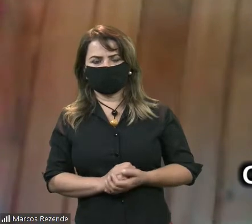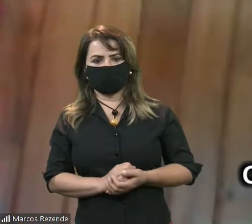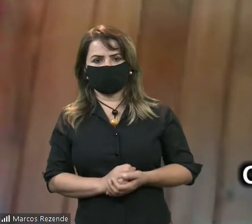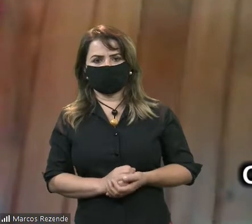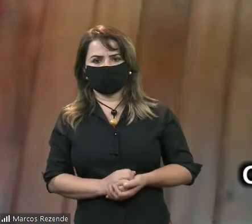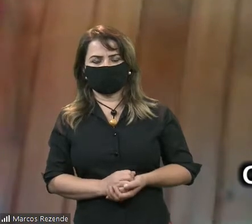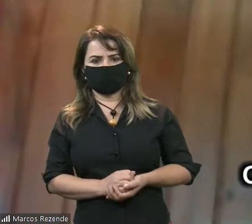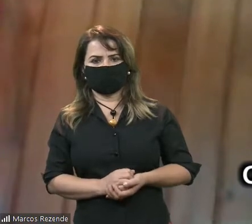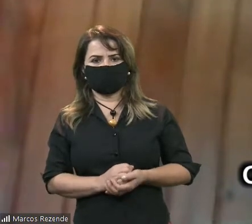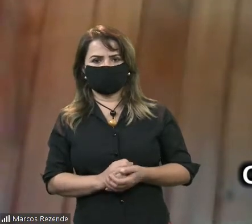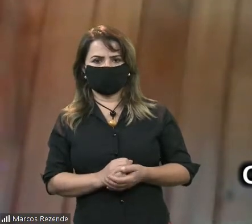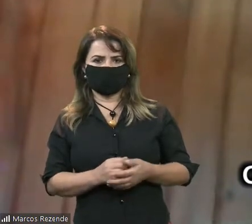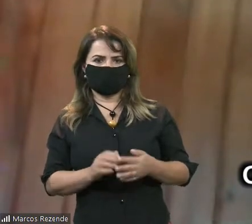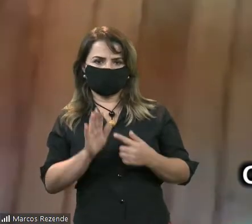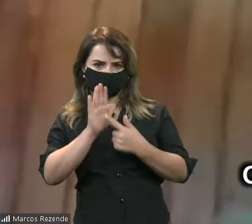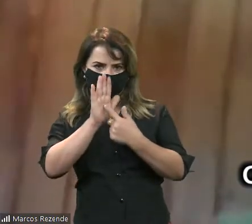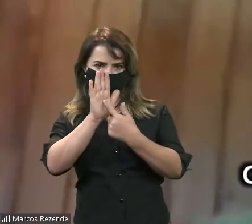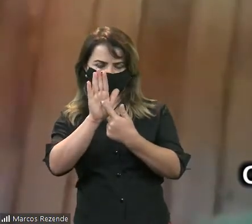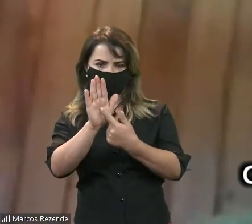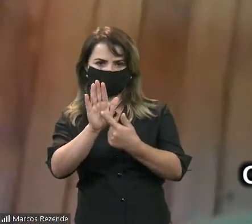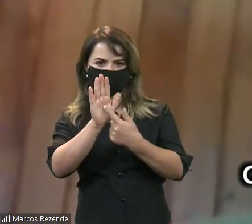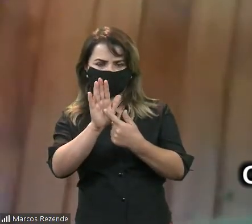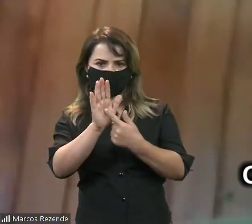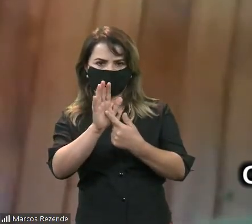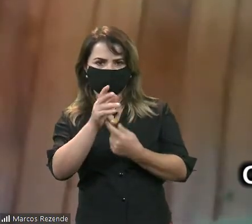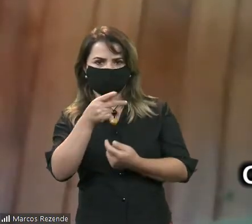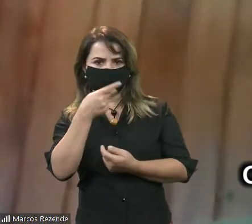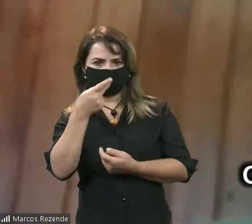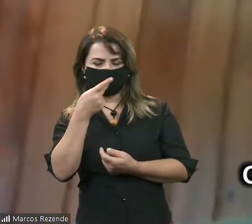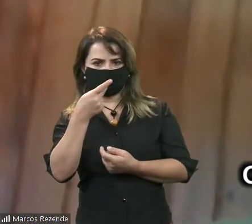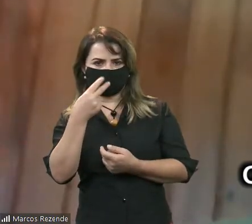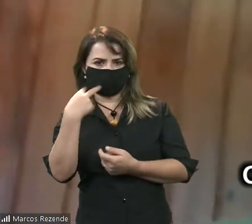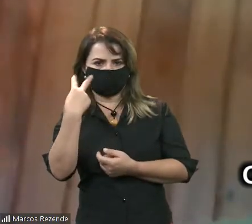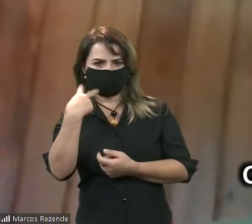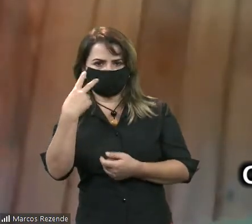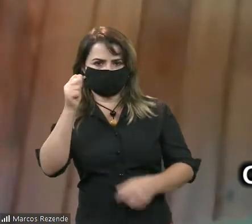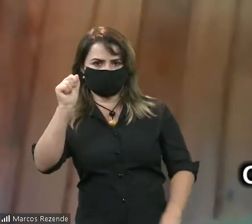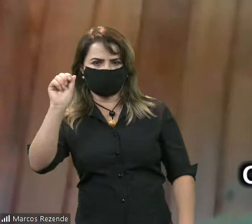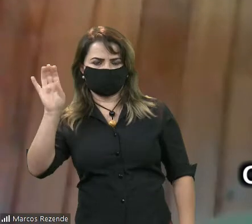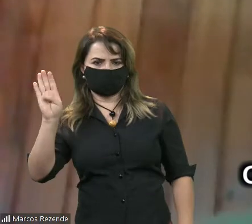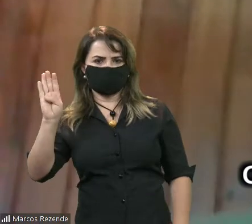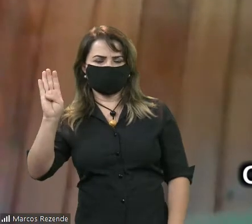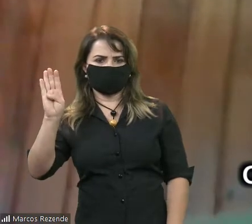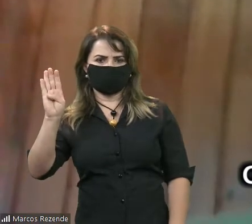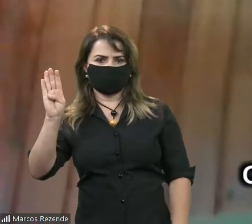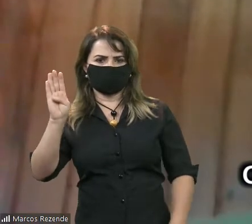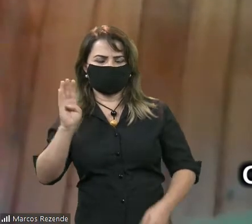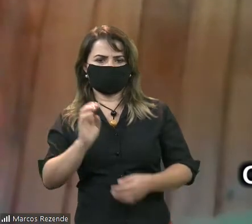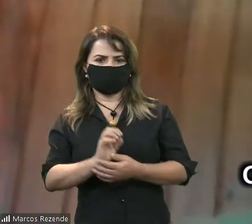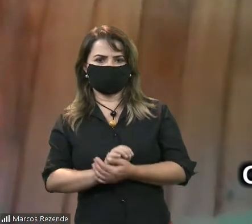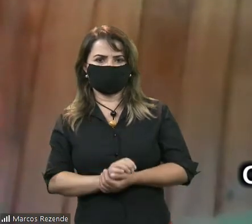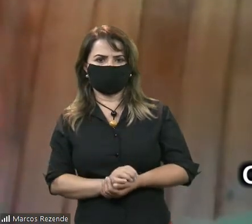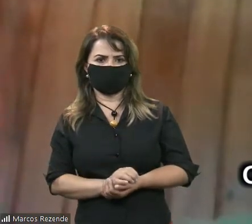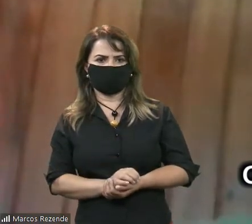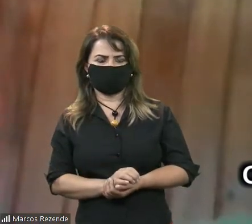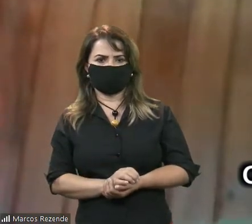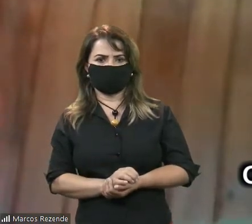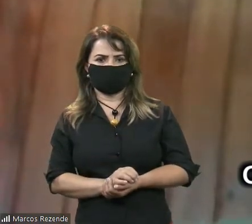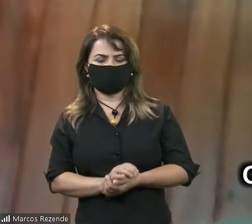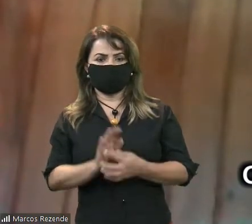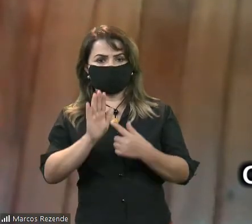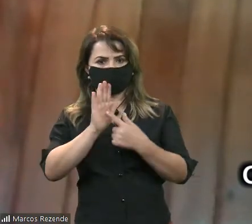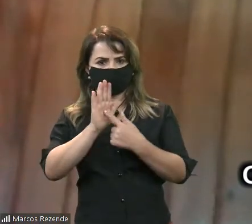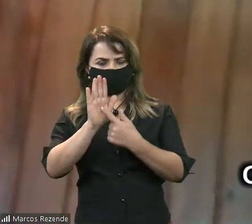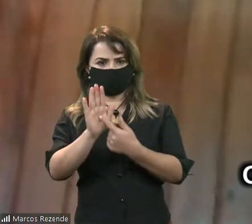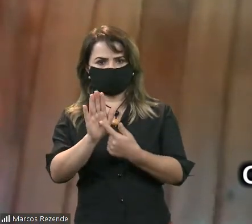Eu coloco a observação feita pelo vereador Albuquerque, só realçando